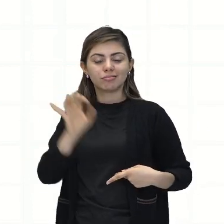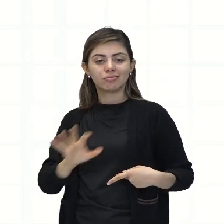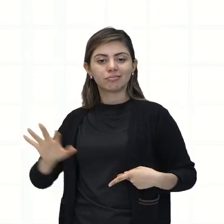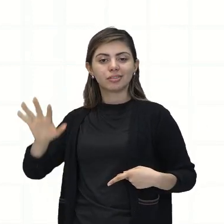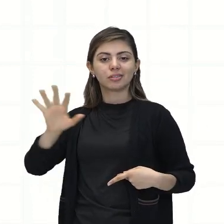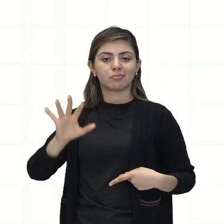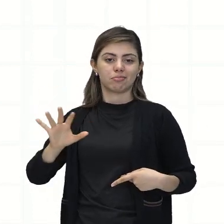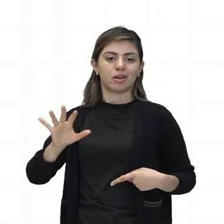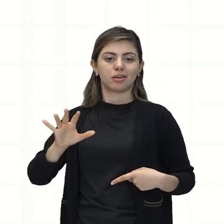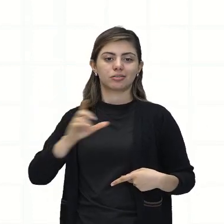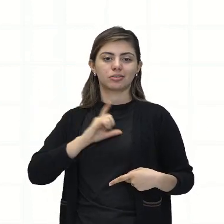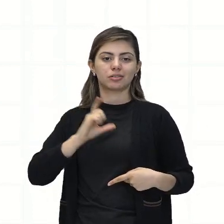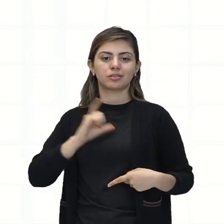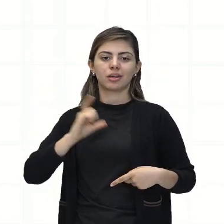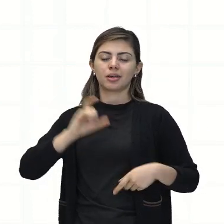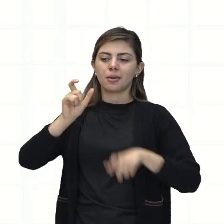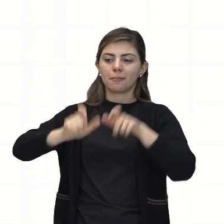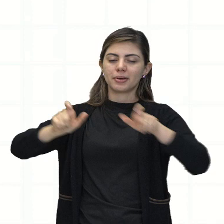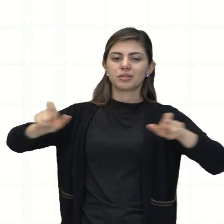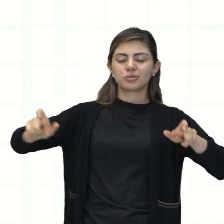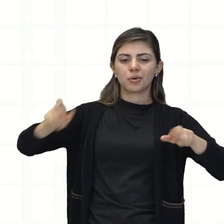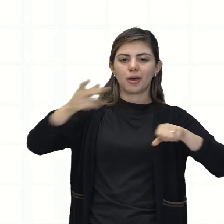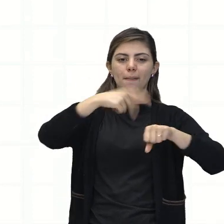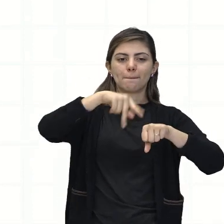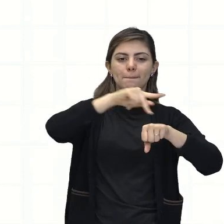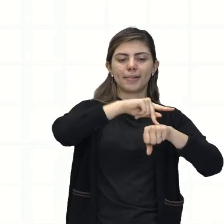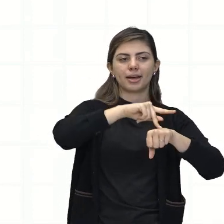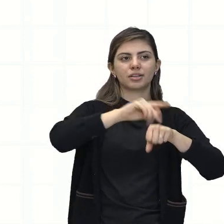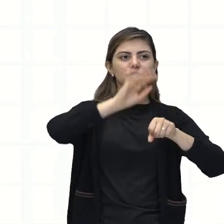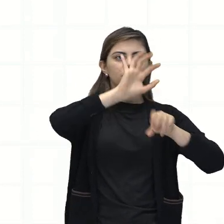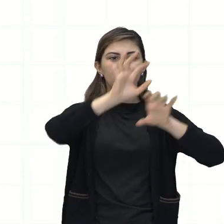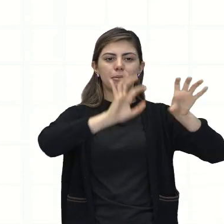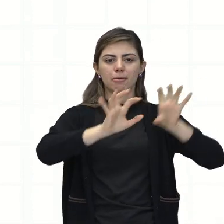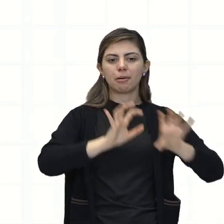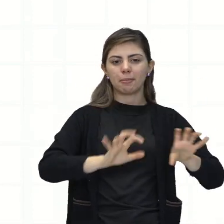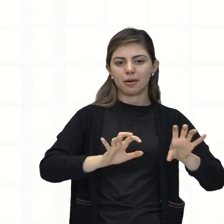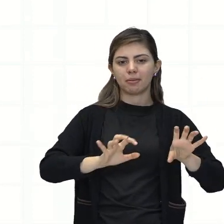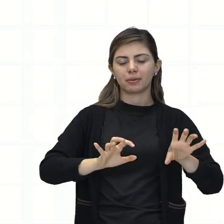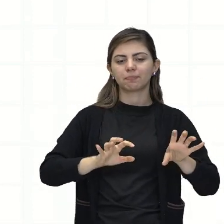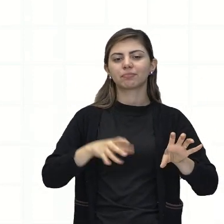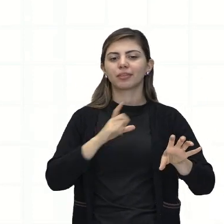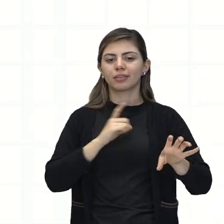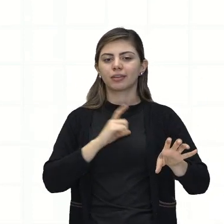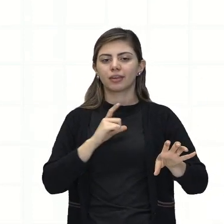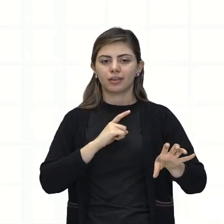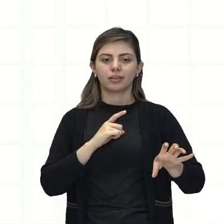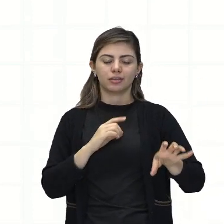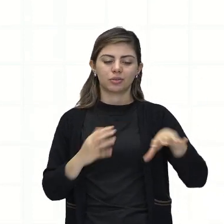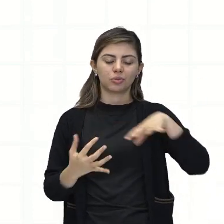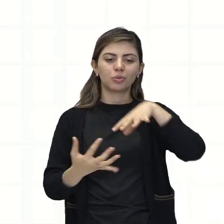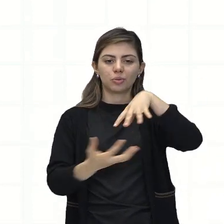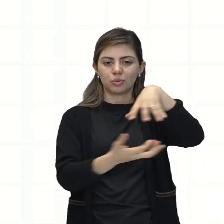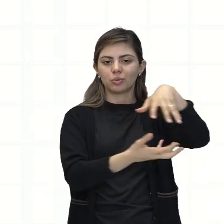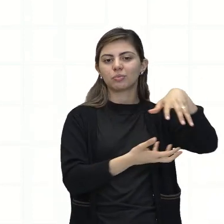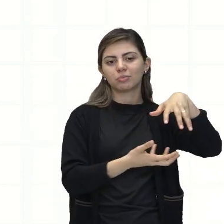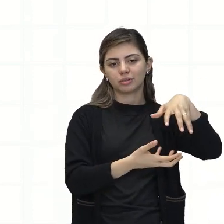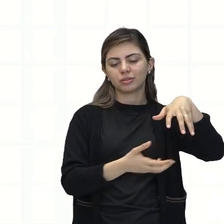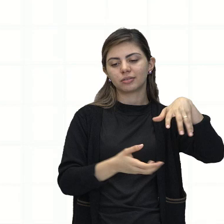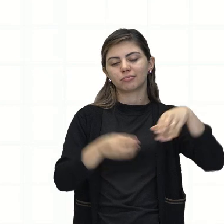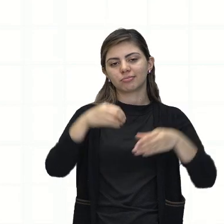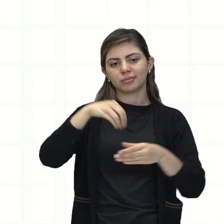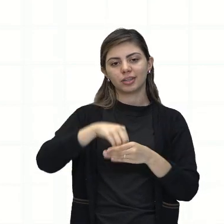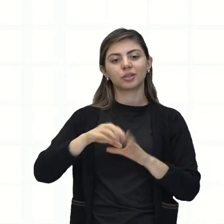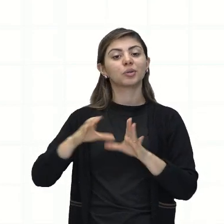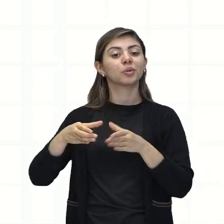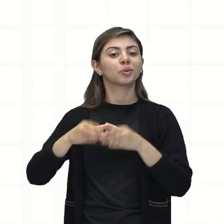várias etnias, né? Dessa diversidade étnica que há entre a espécie